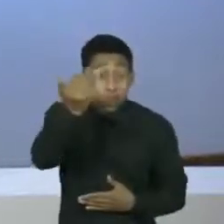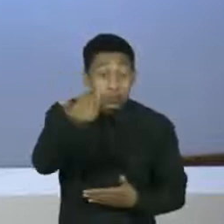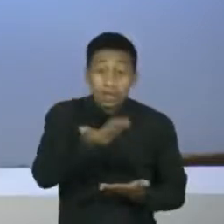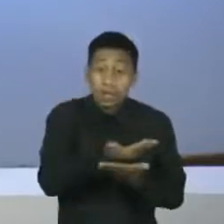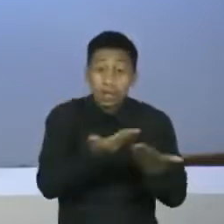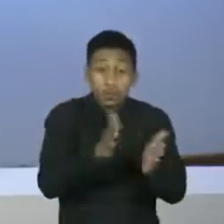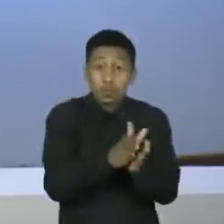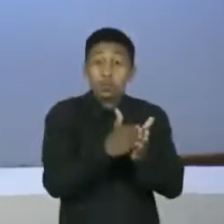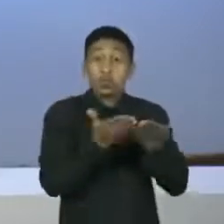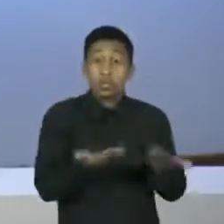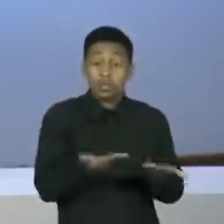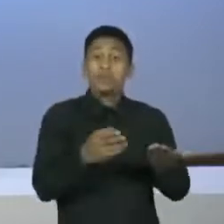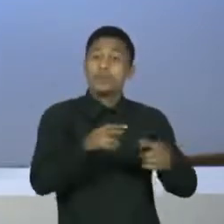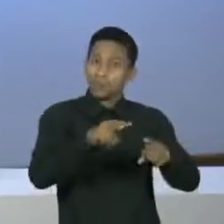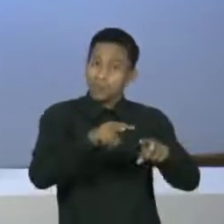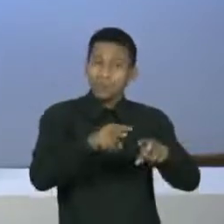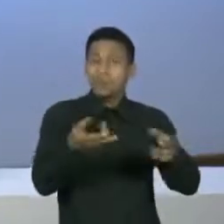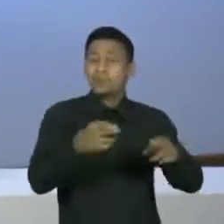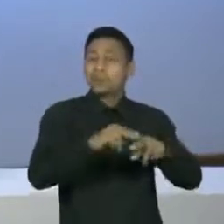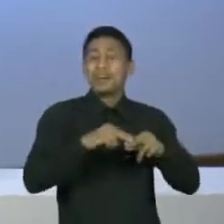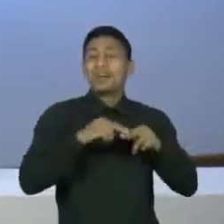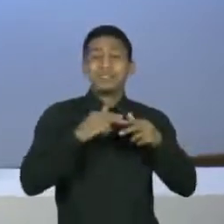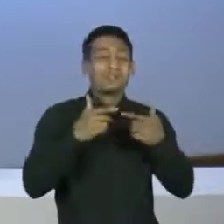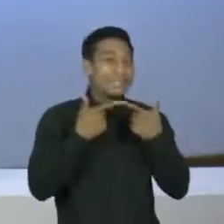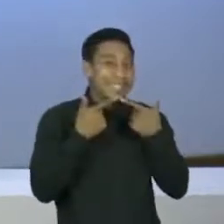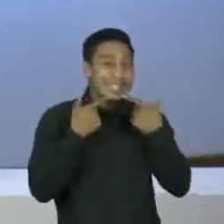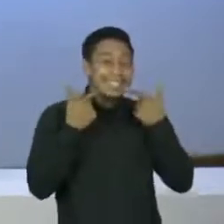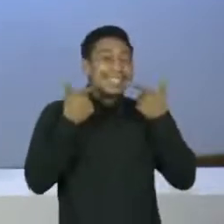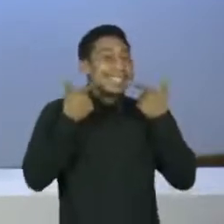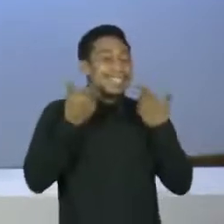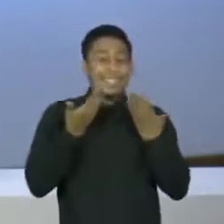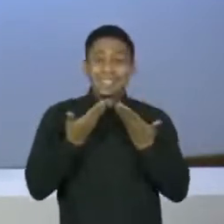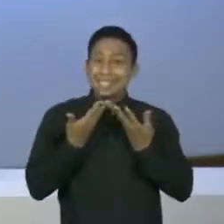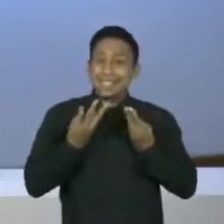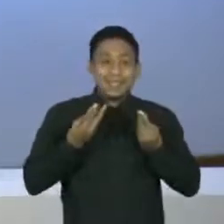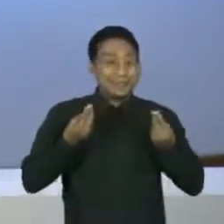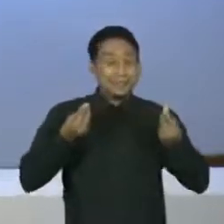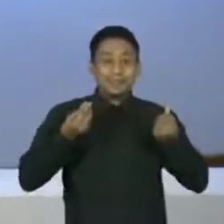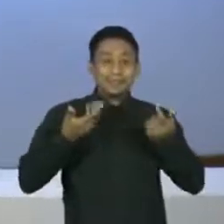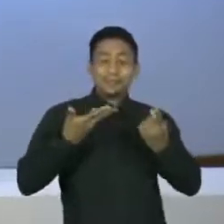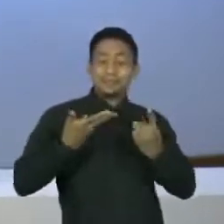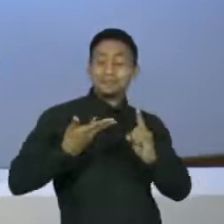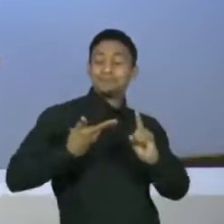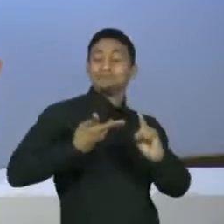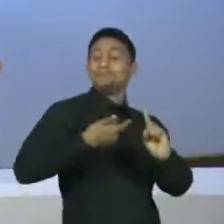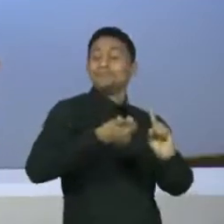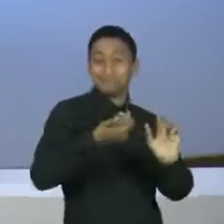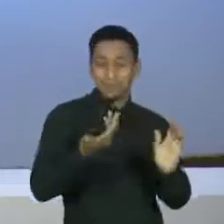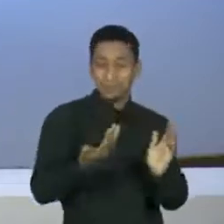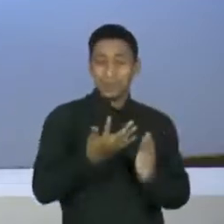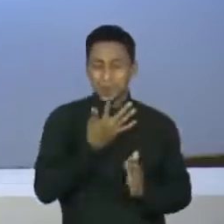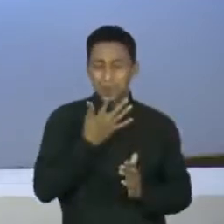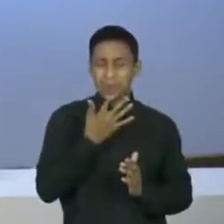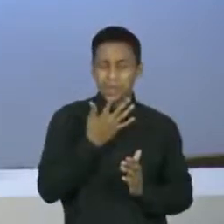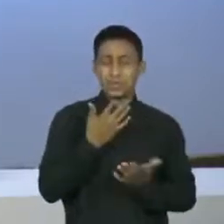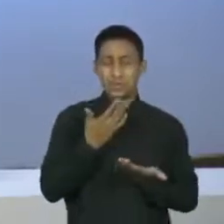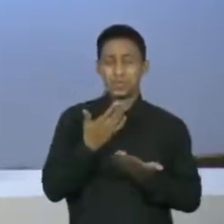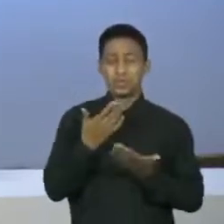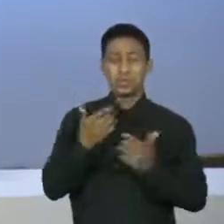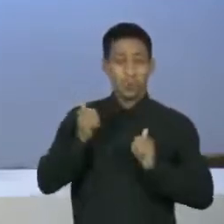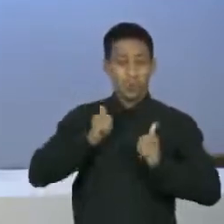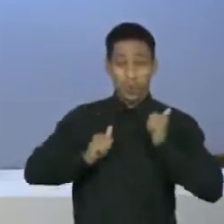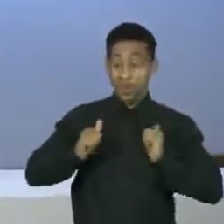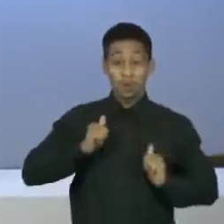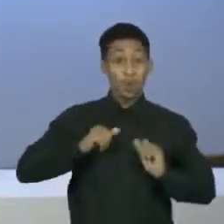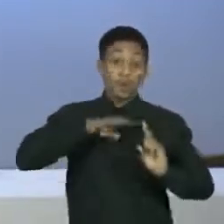por conta do Carisma dessas três narradoras né eu conheço uma porção de toletes que são